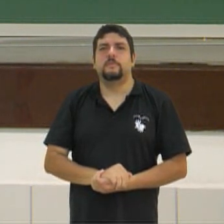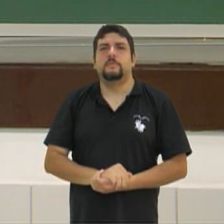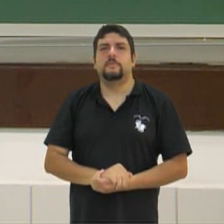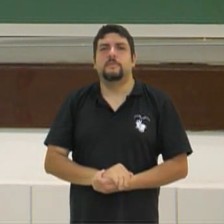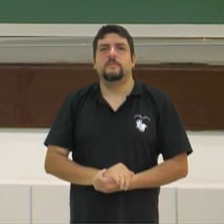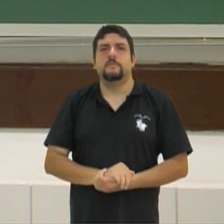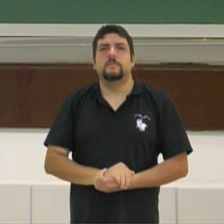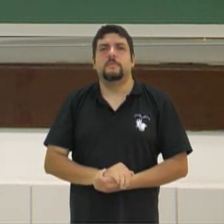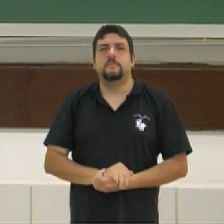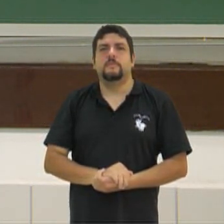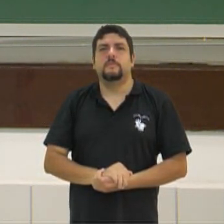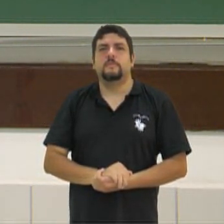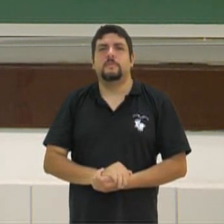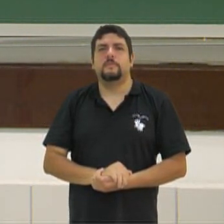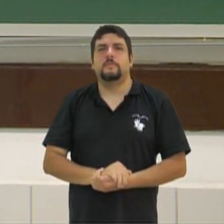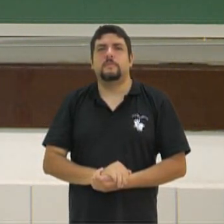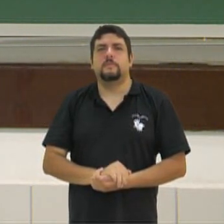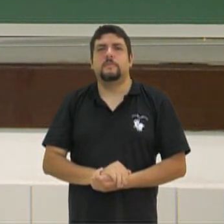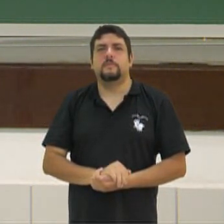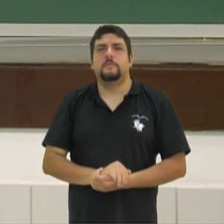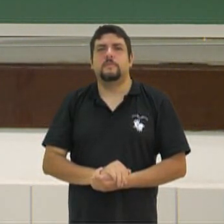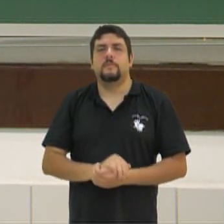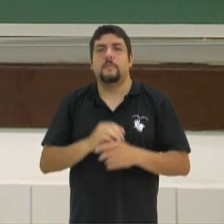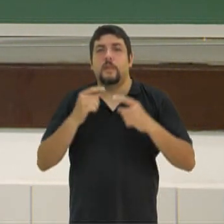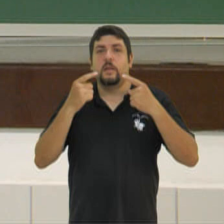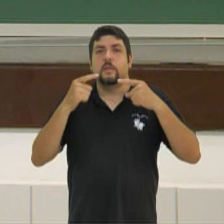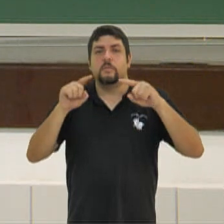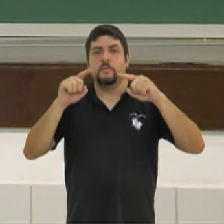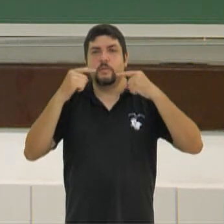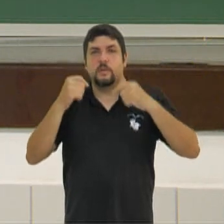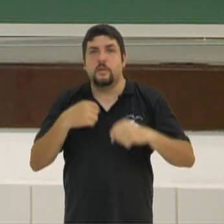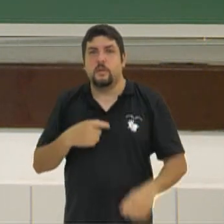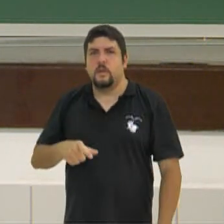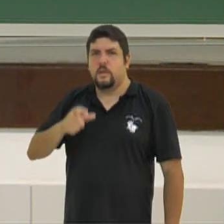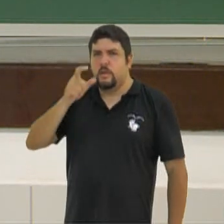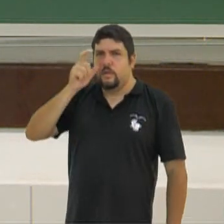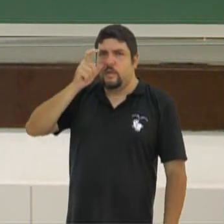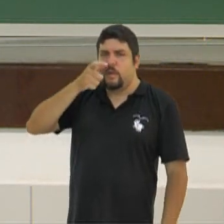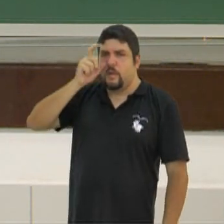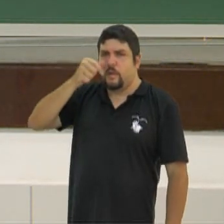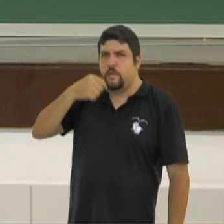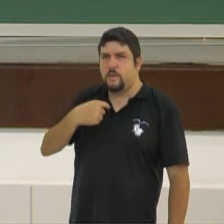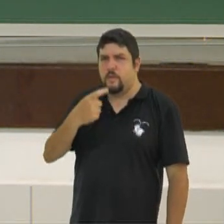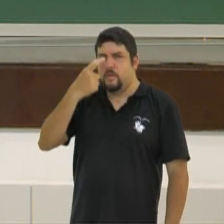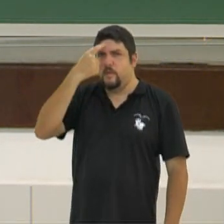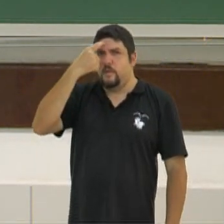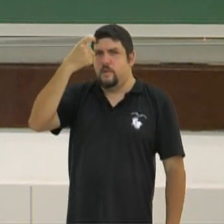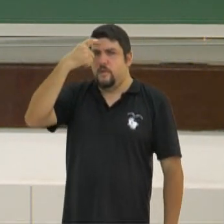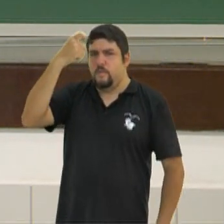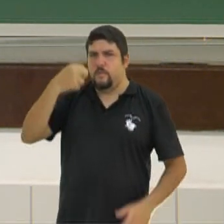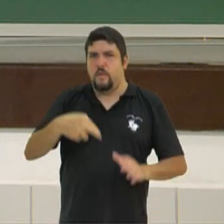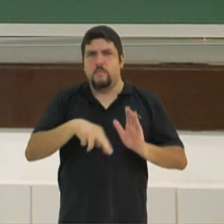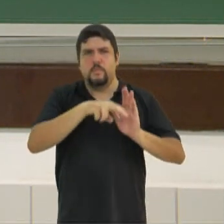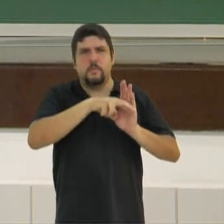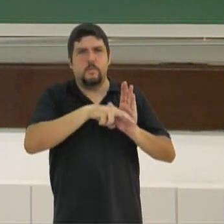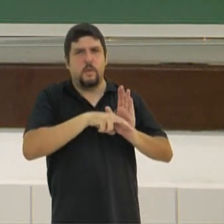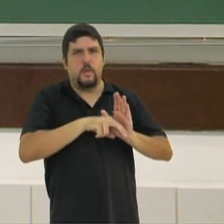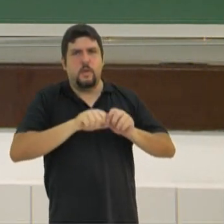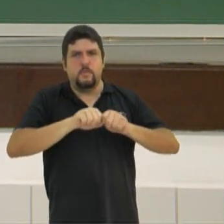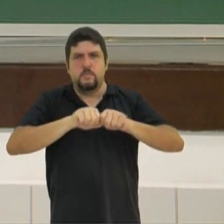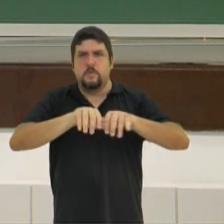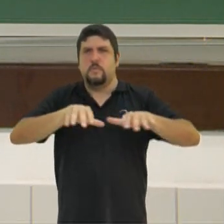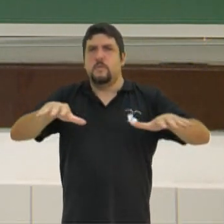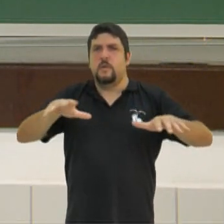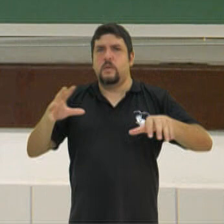também. A música é o seguinte, Descartes inventou uma regra para geral, para ter conhecimento tem